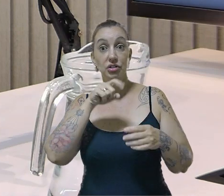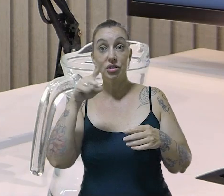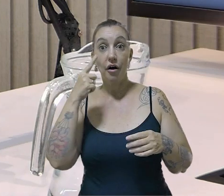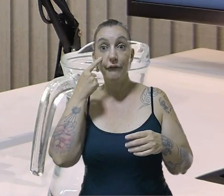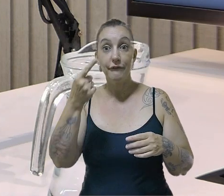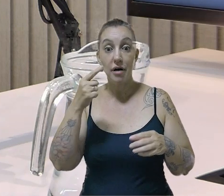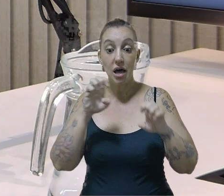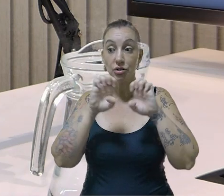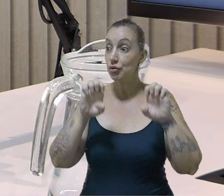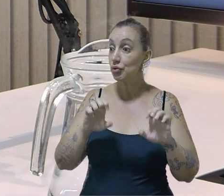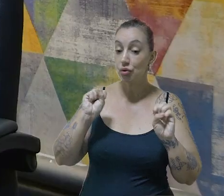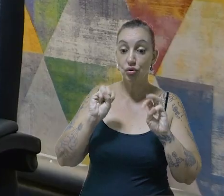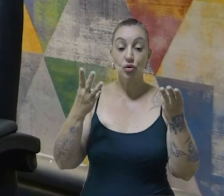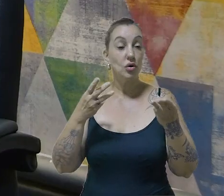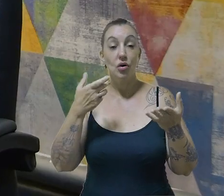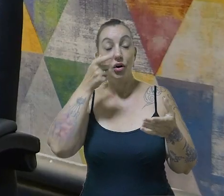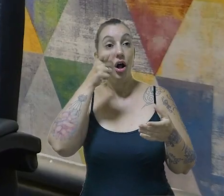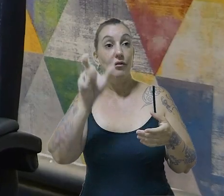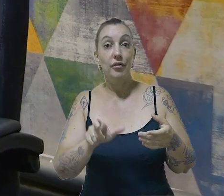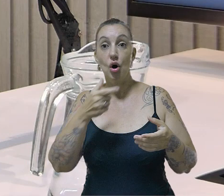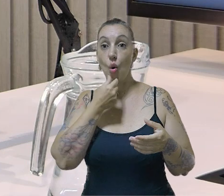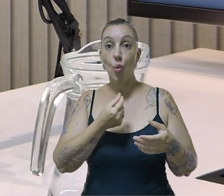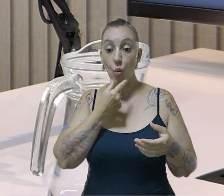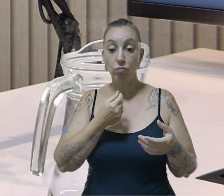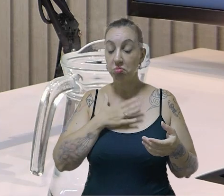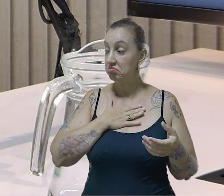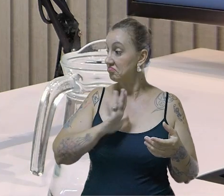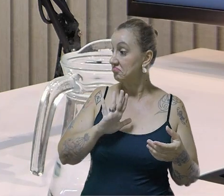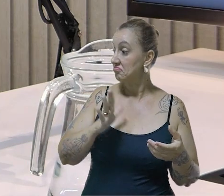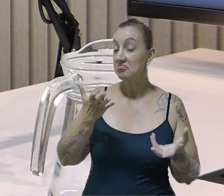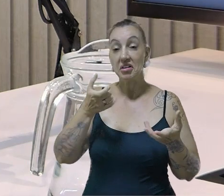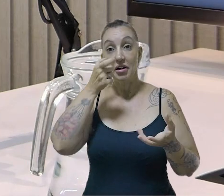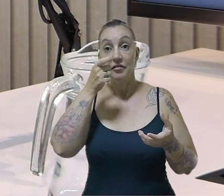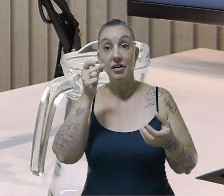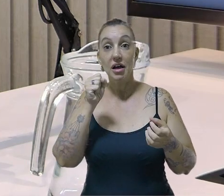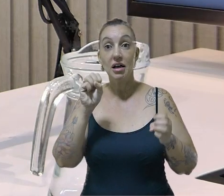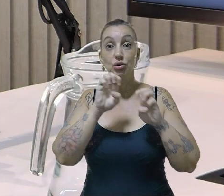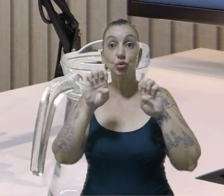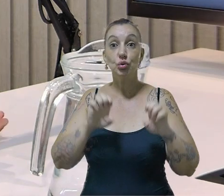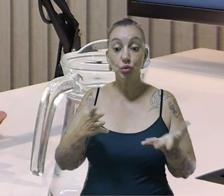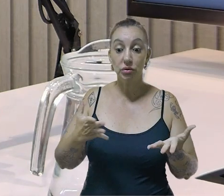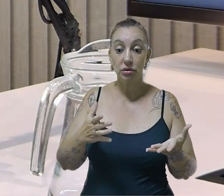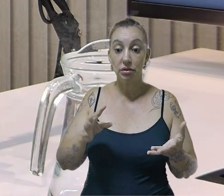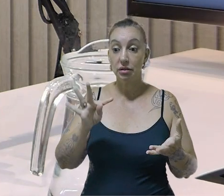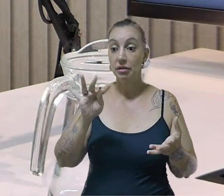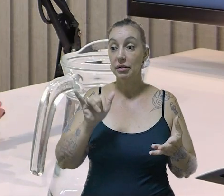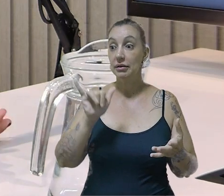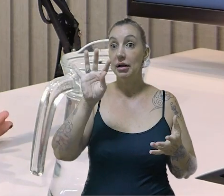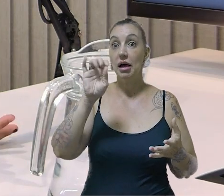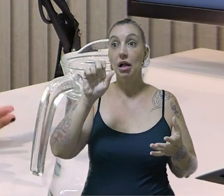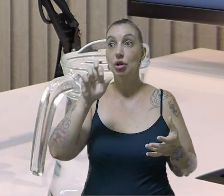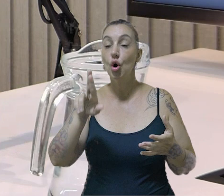poder ver estrutura do Jão eu não quero ver o Jão eu eu assim não curto mas é tipo assim ah tem Swift assim